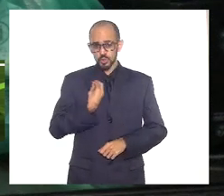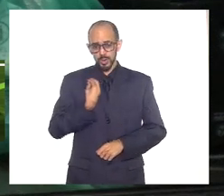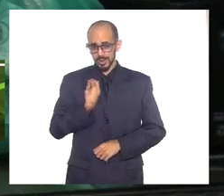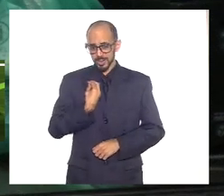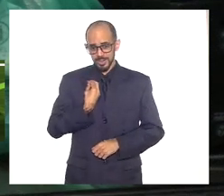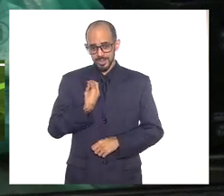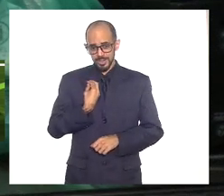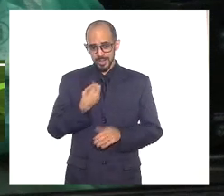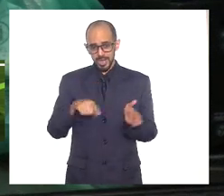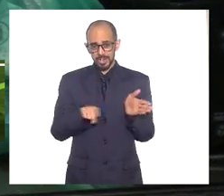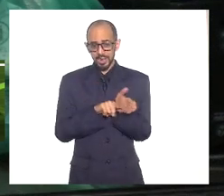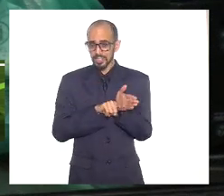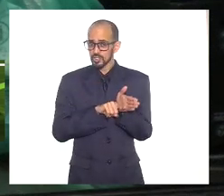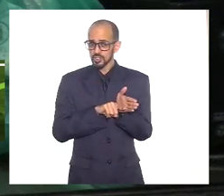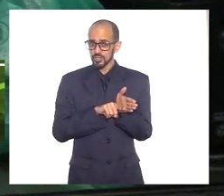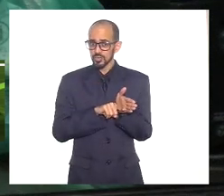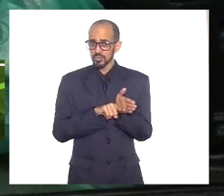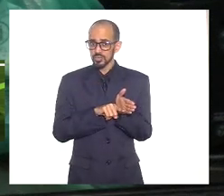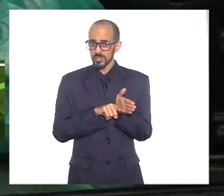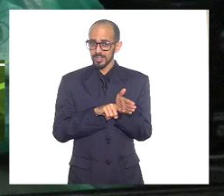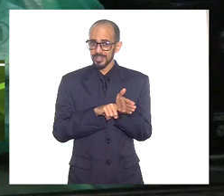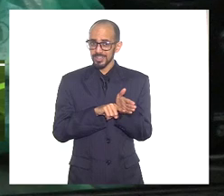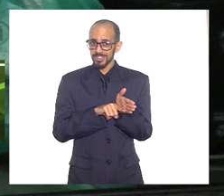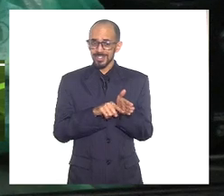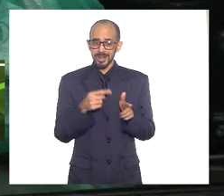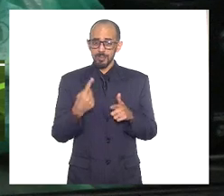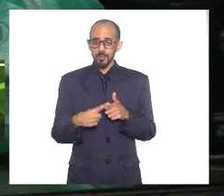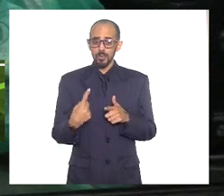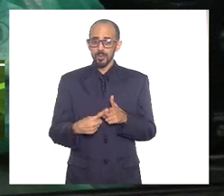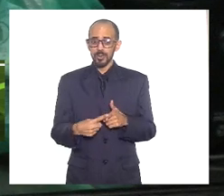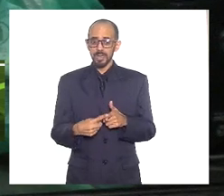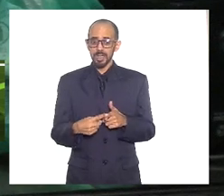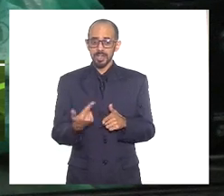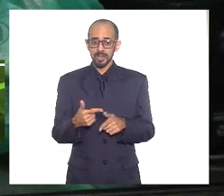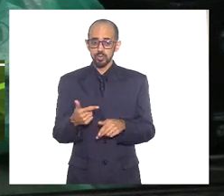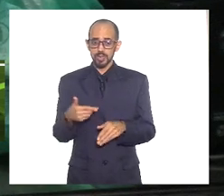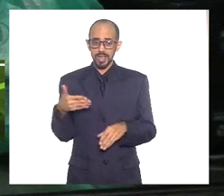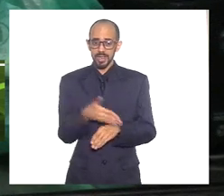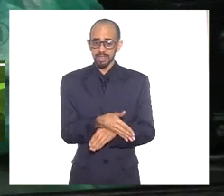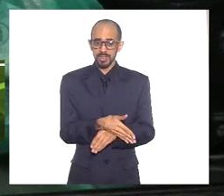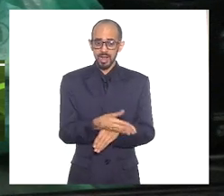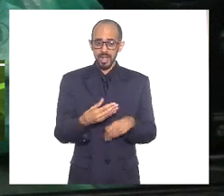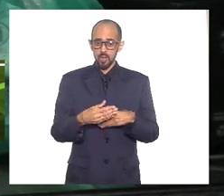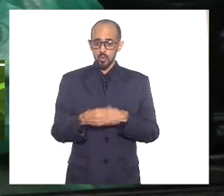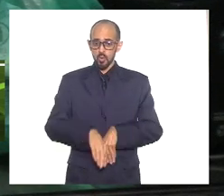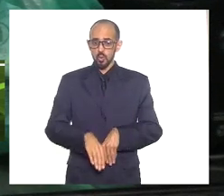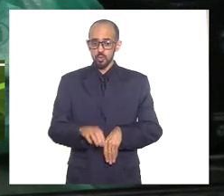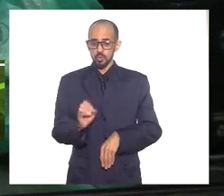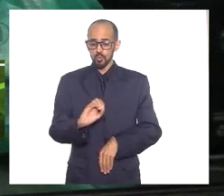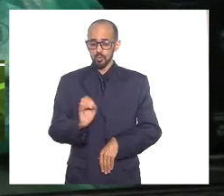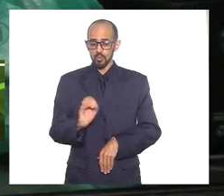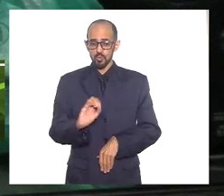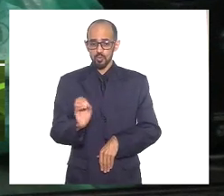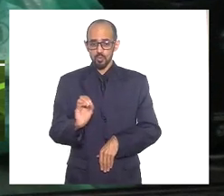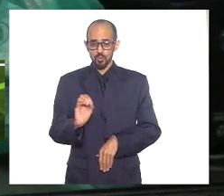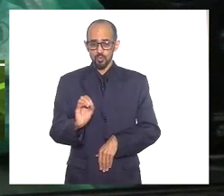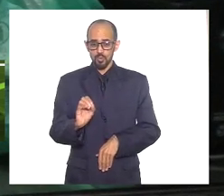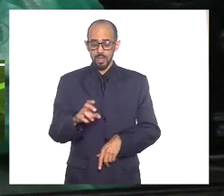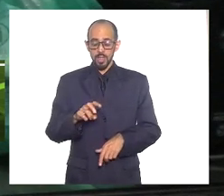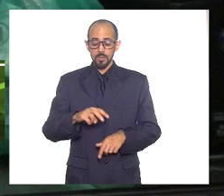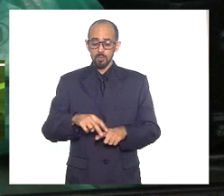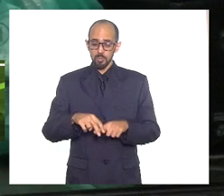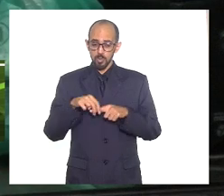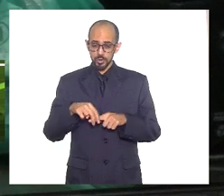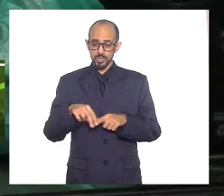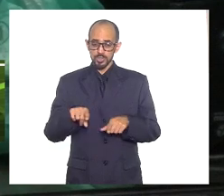em déficit, porque não entra nenhum novo concursado, né? E, por via de